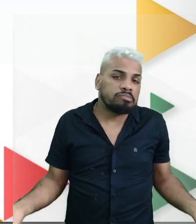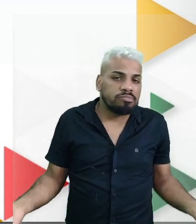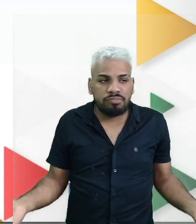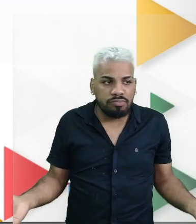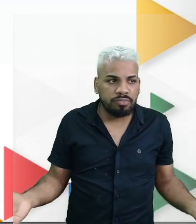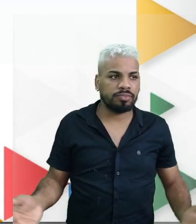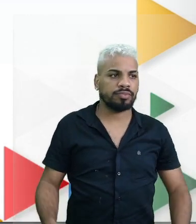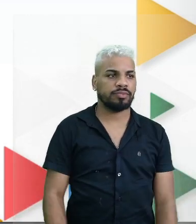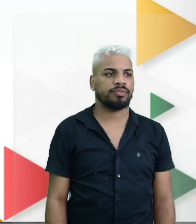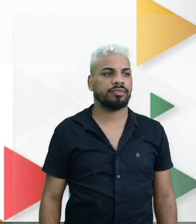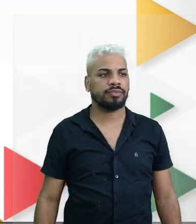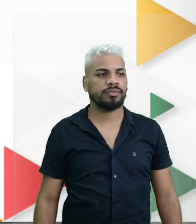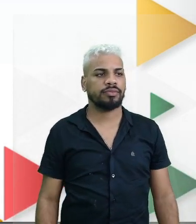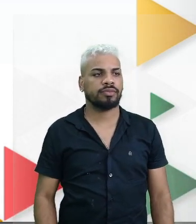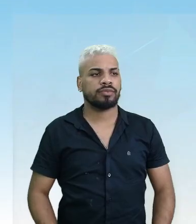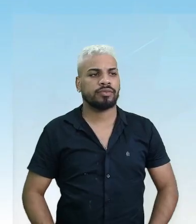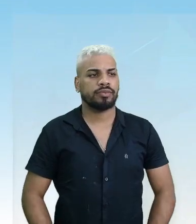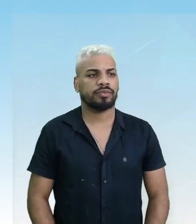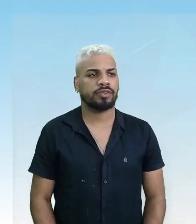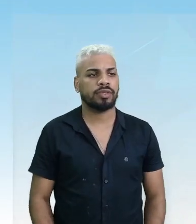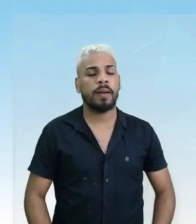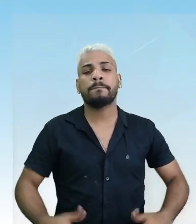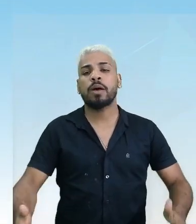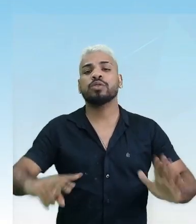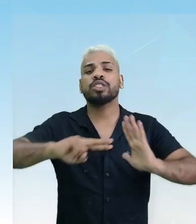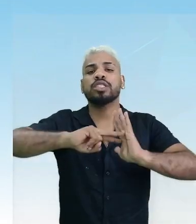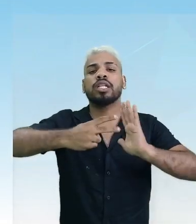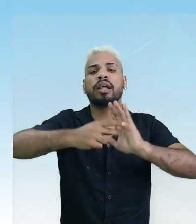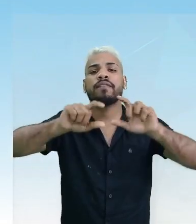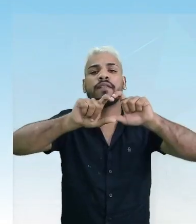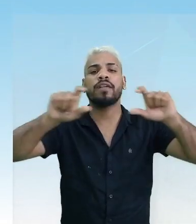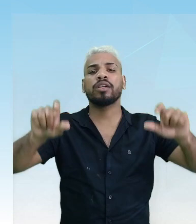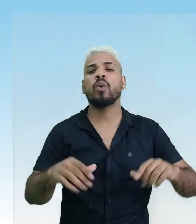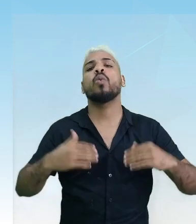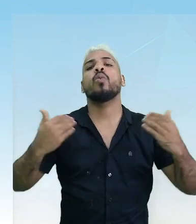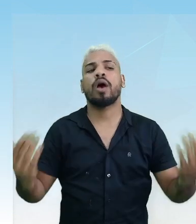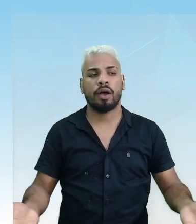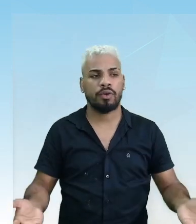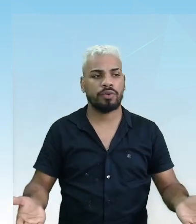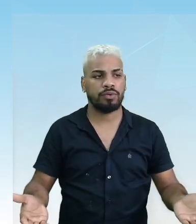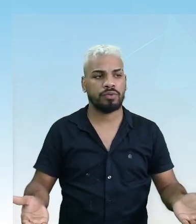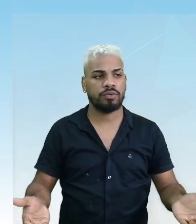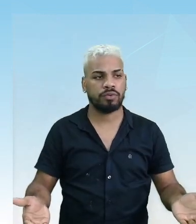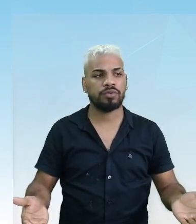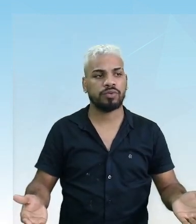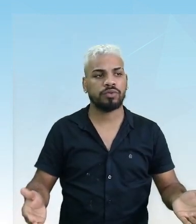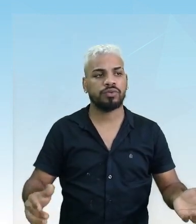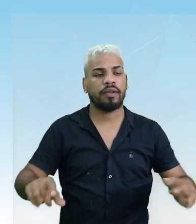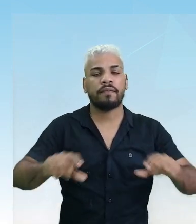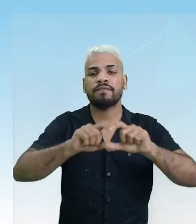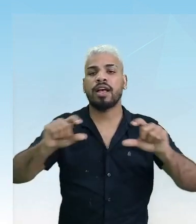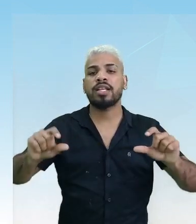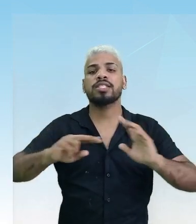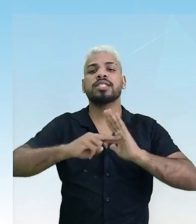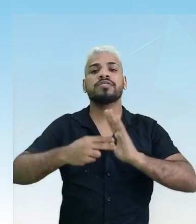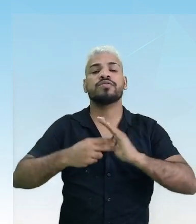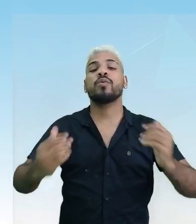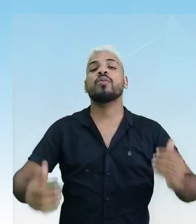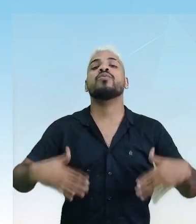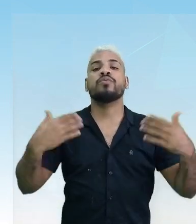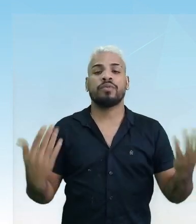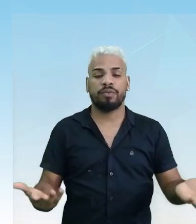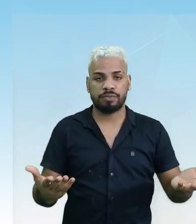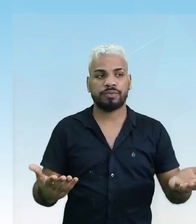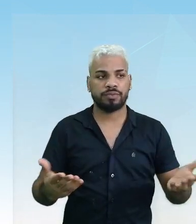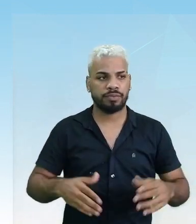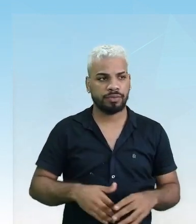indeterminado. Aí você me diz, mas qual o sentido semântico do sujeito indeterminado? Veja essa